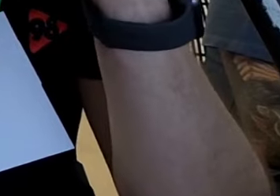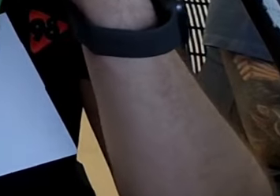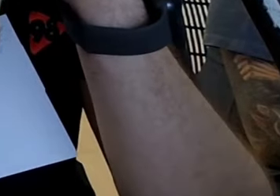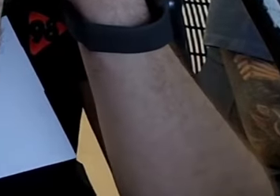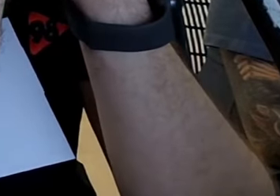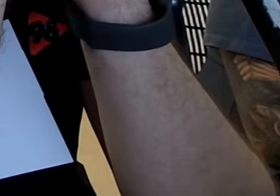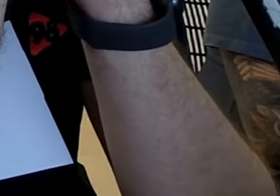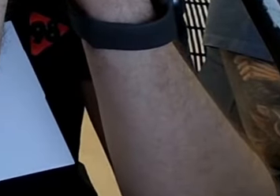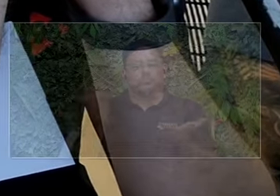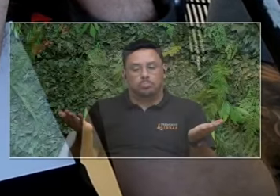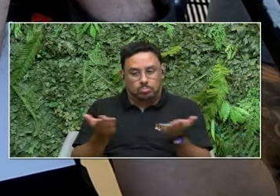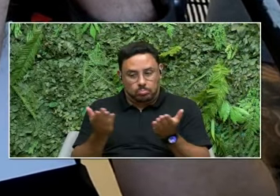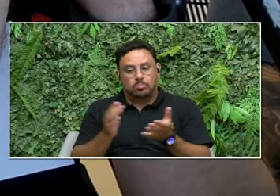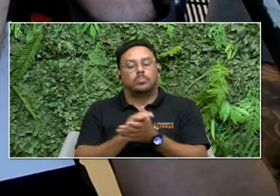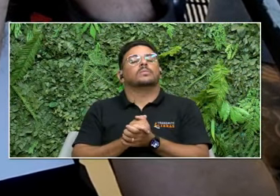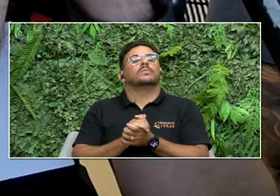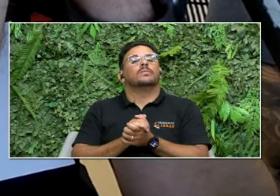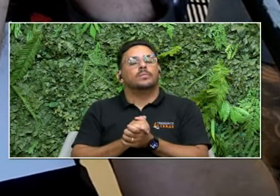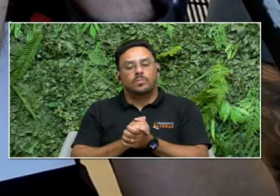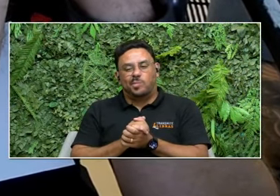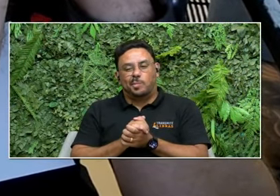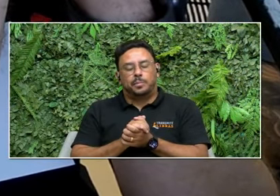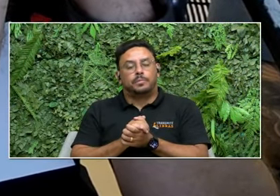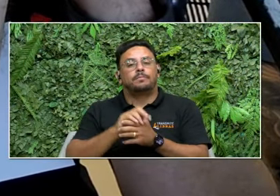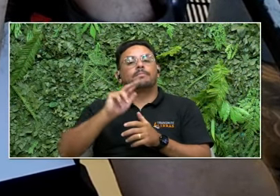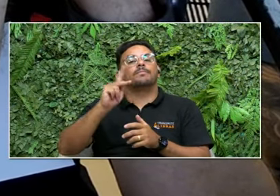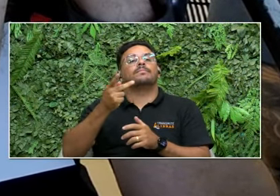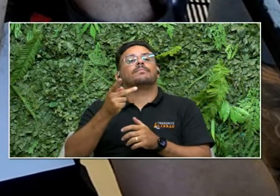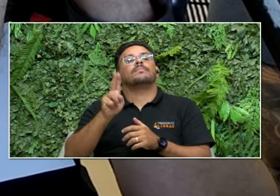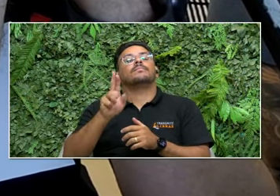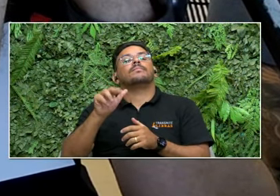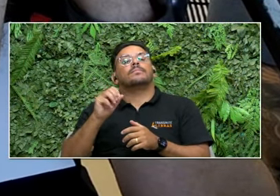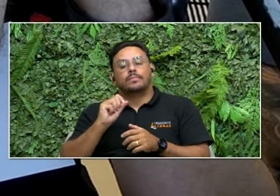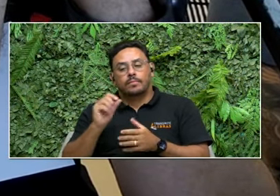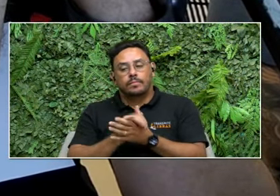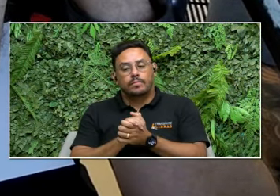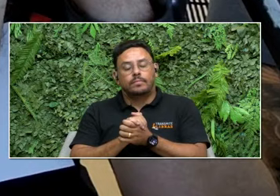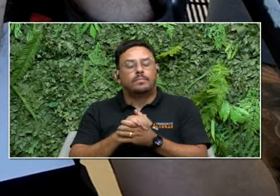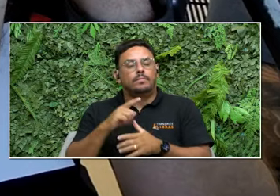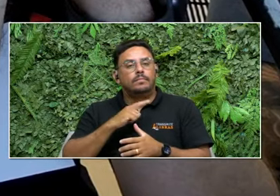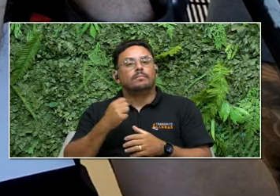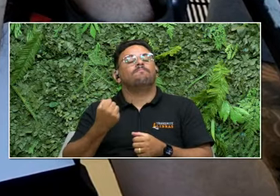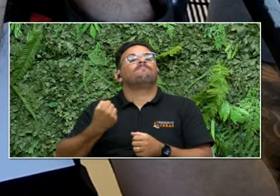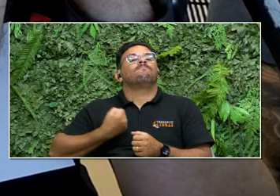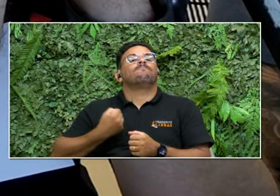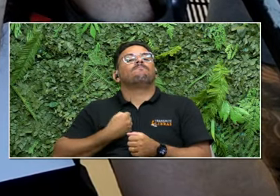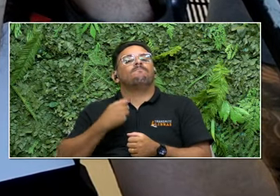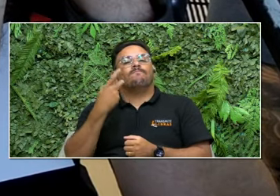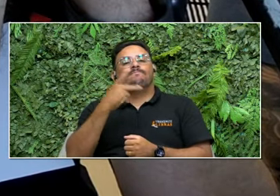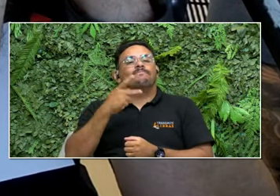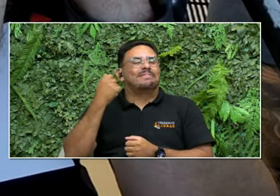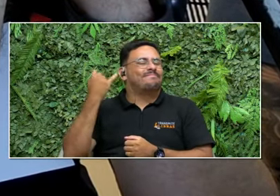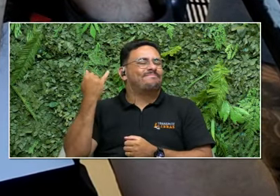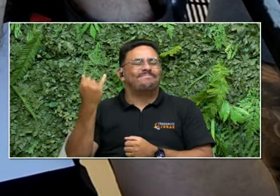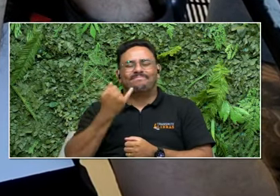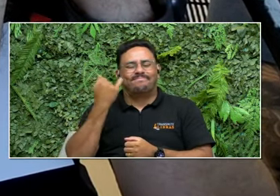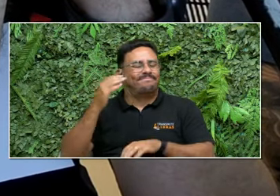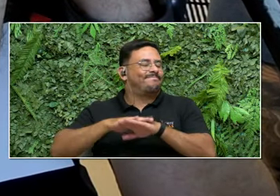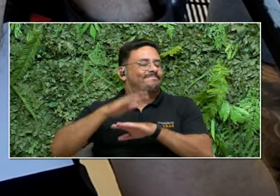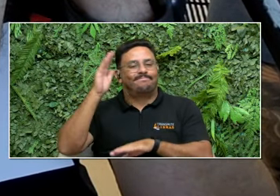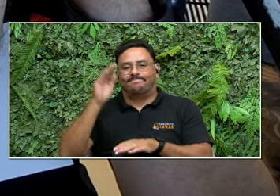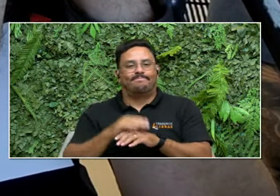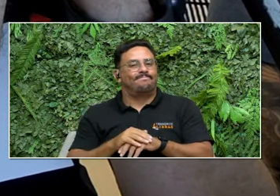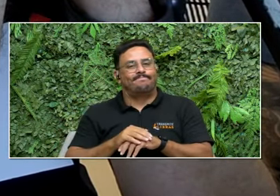média nessa partida de hoje é o rul Né o cara tem os números dele são impressionantes